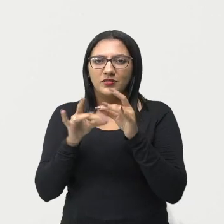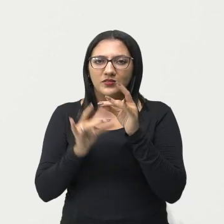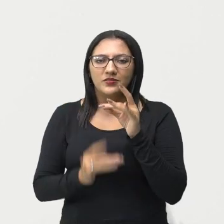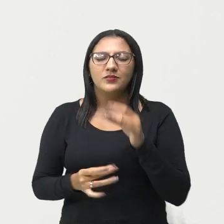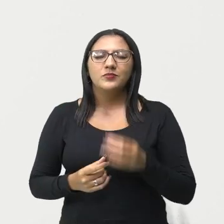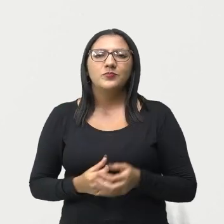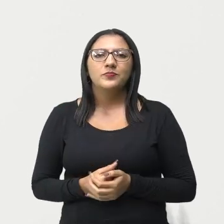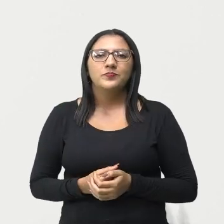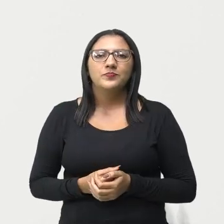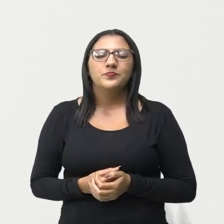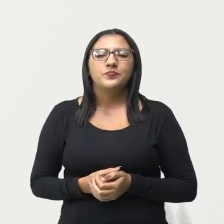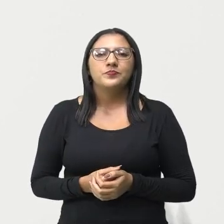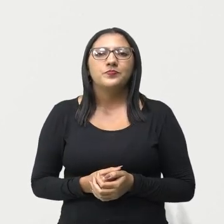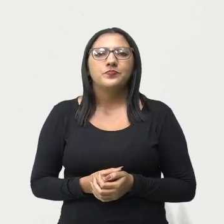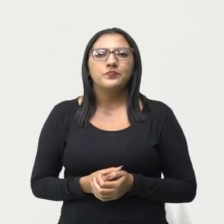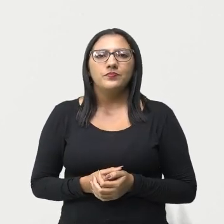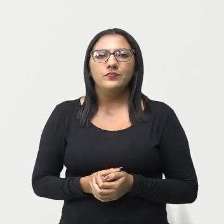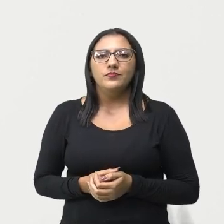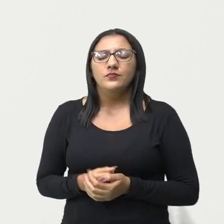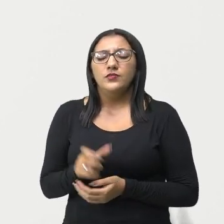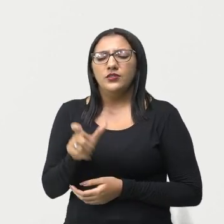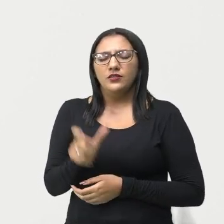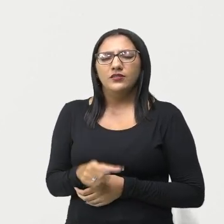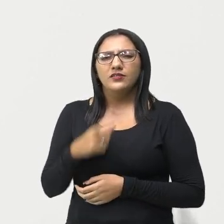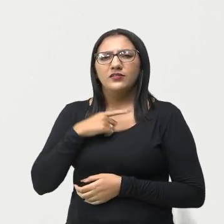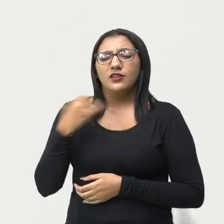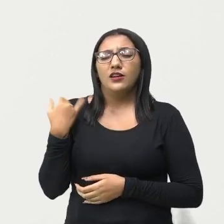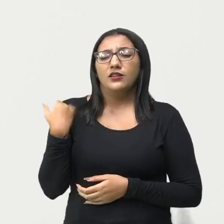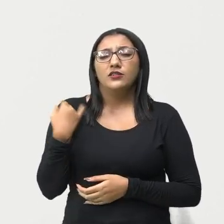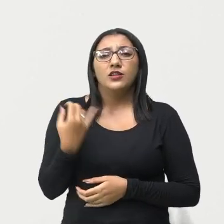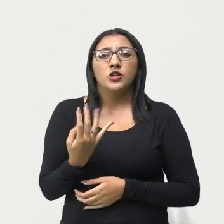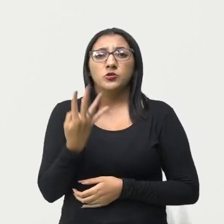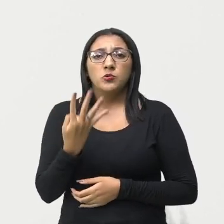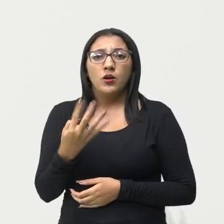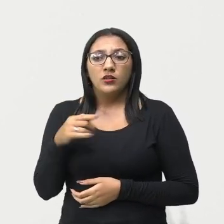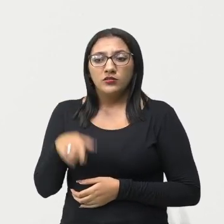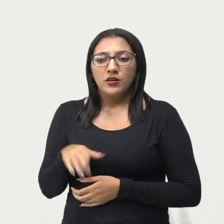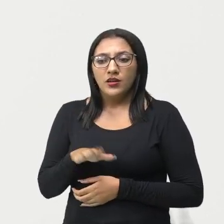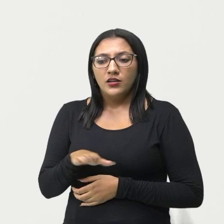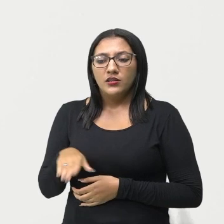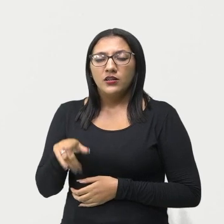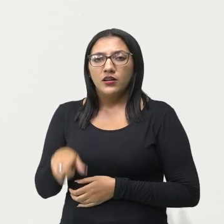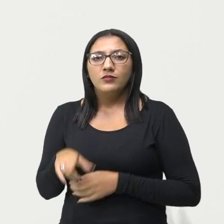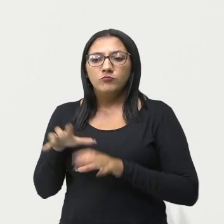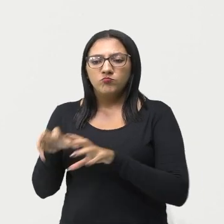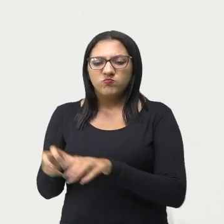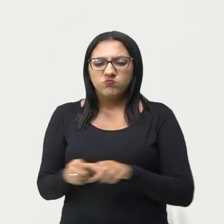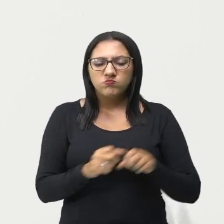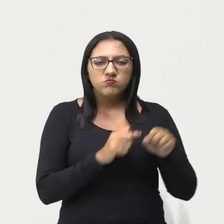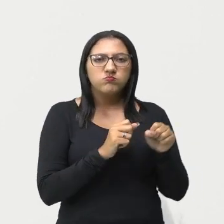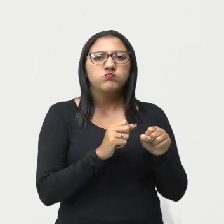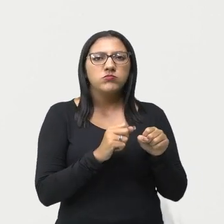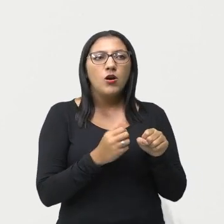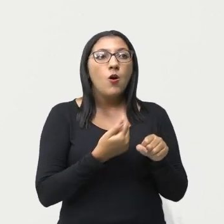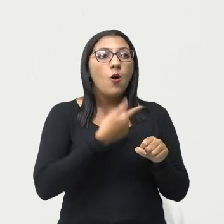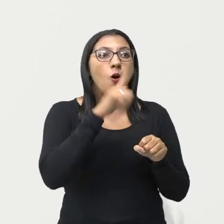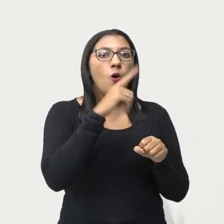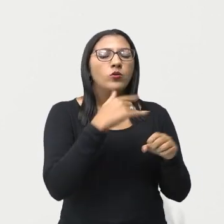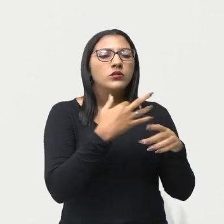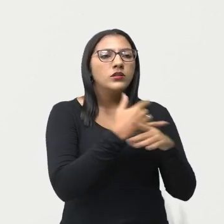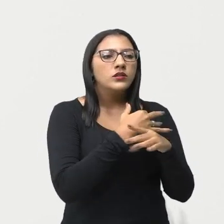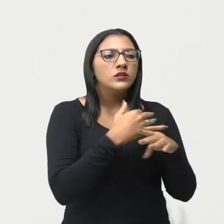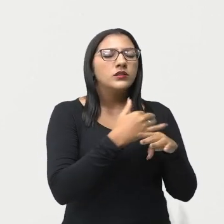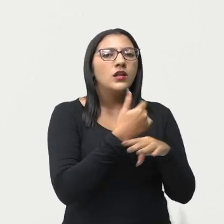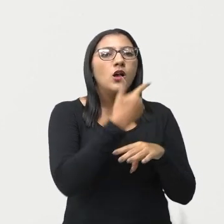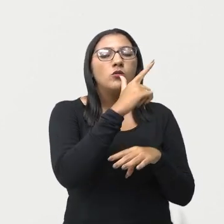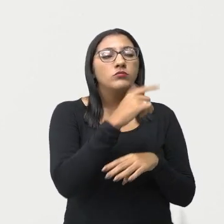aqui. Quando tinha apenas 4 anos, ele foi sequestrado e levado para a província central de